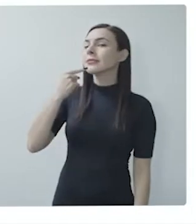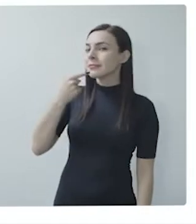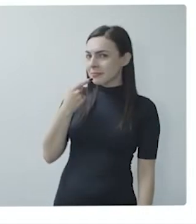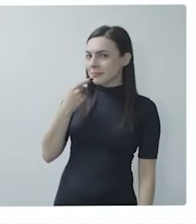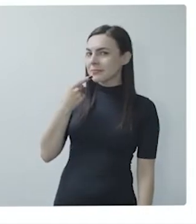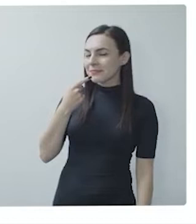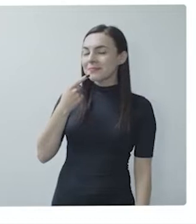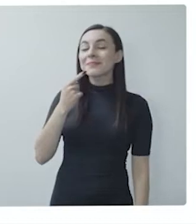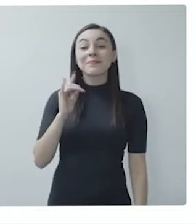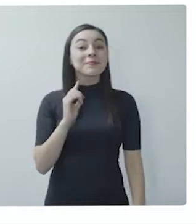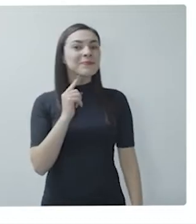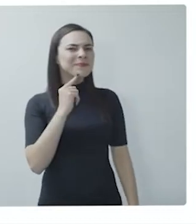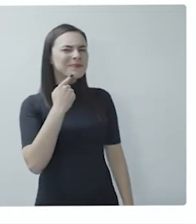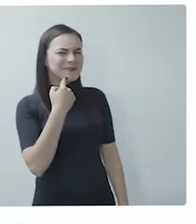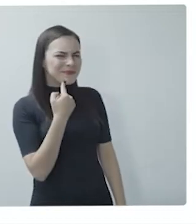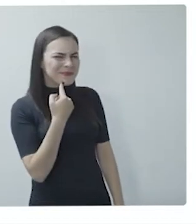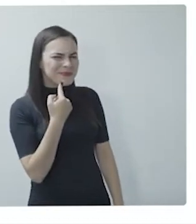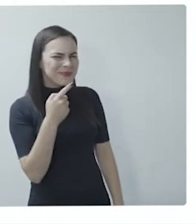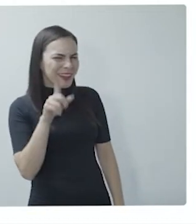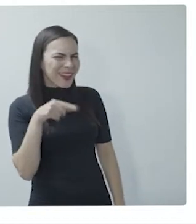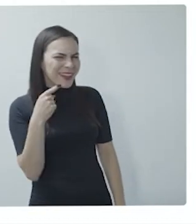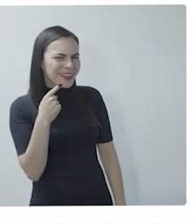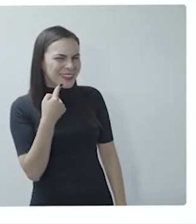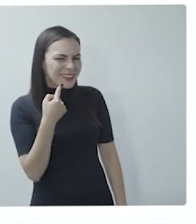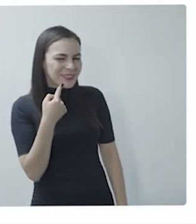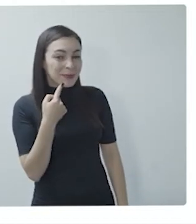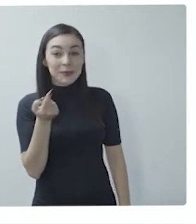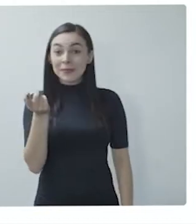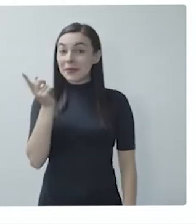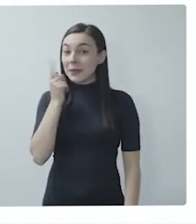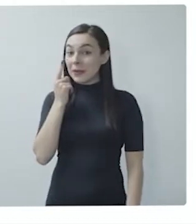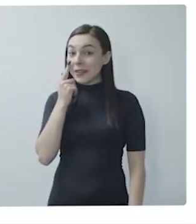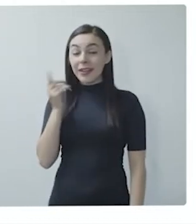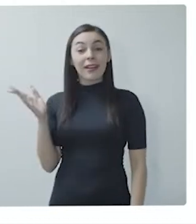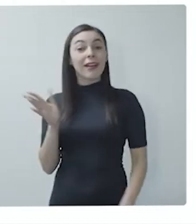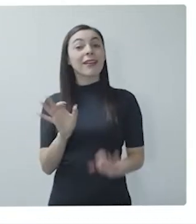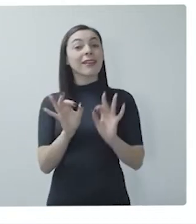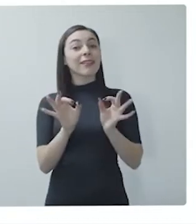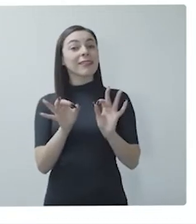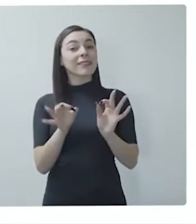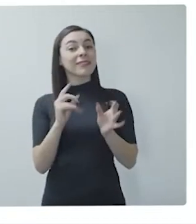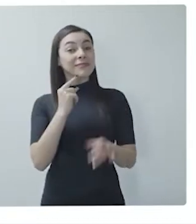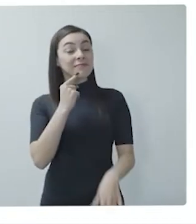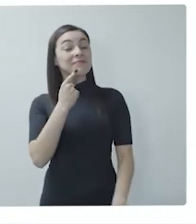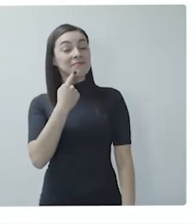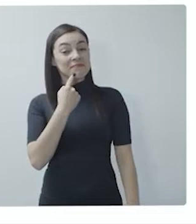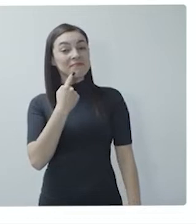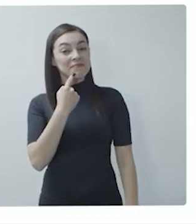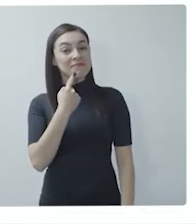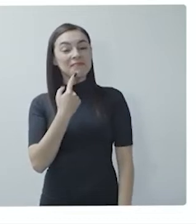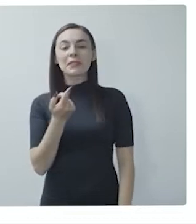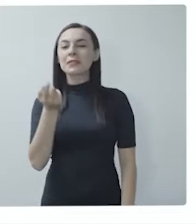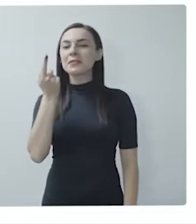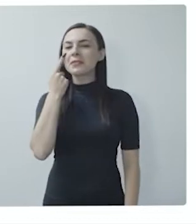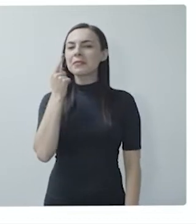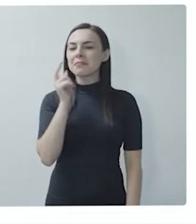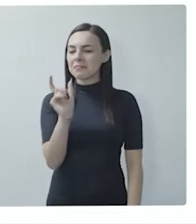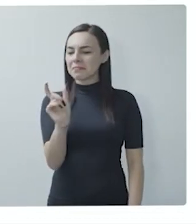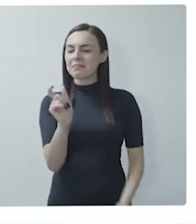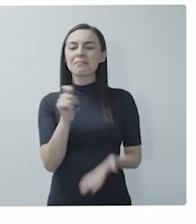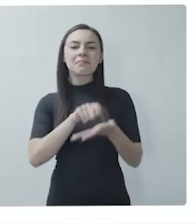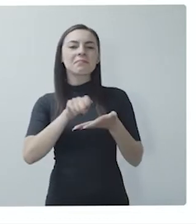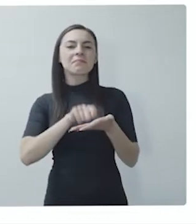Limão! Limão! Será que é o limão? Olha lá, é o limão! Vamos ver como é que escreve